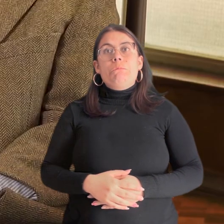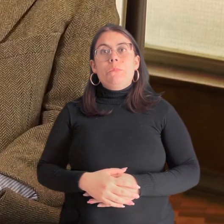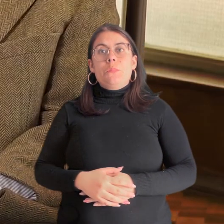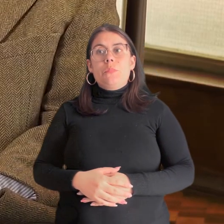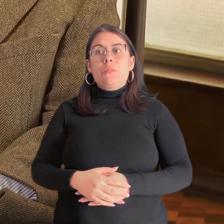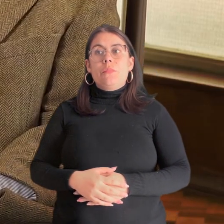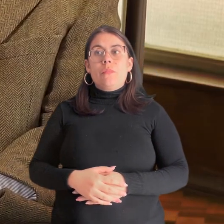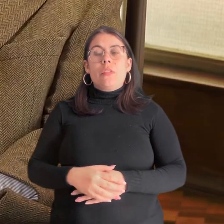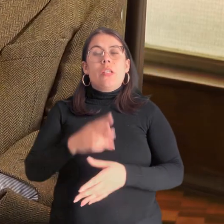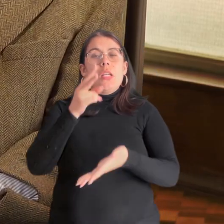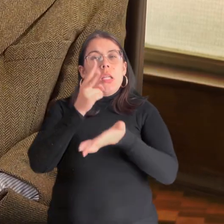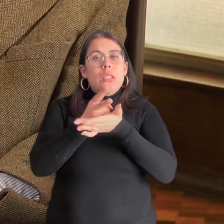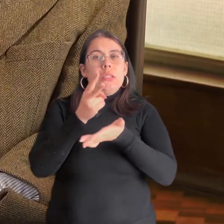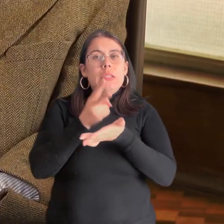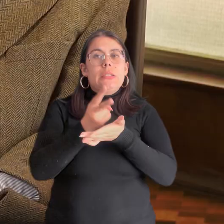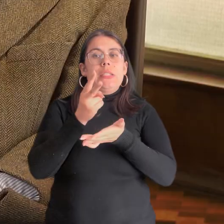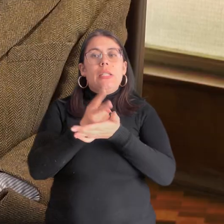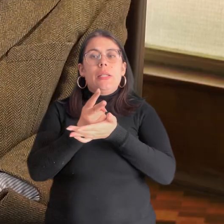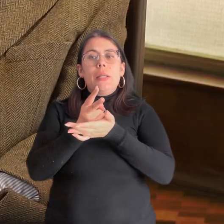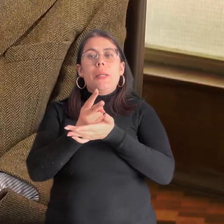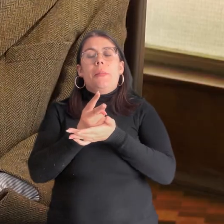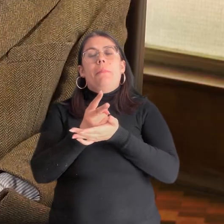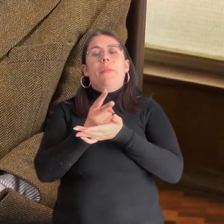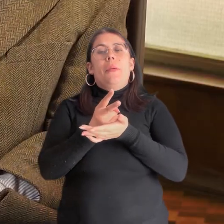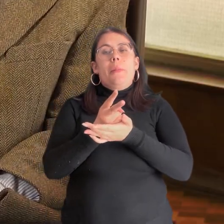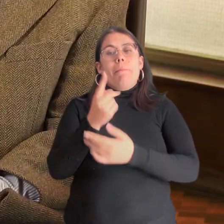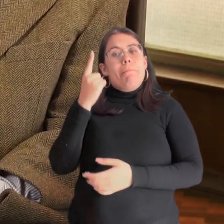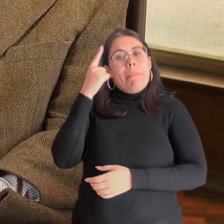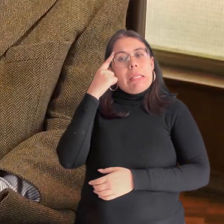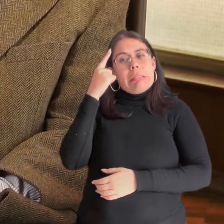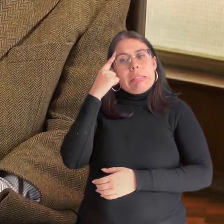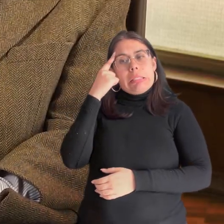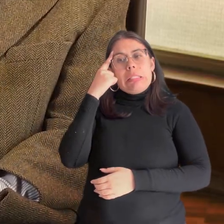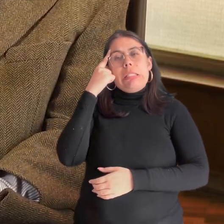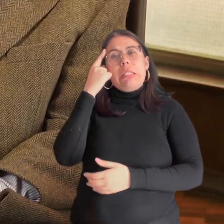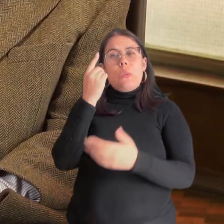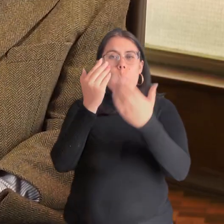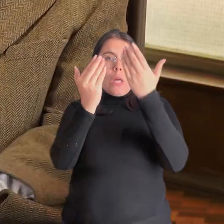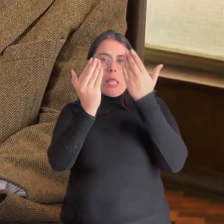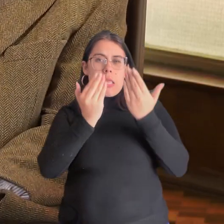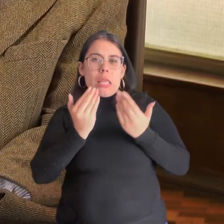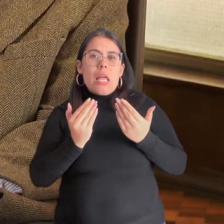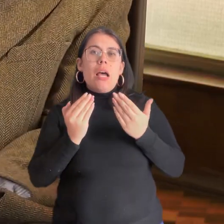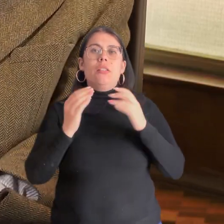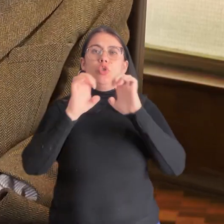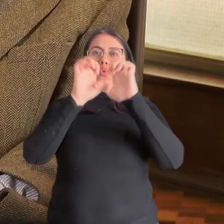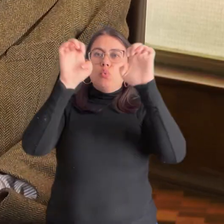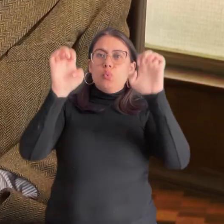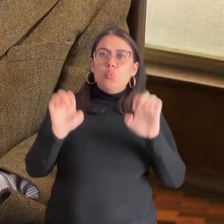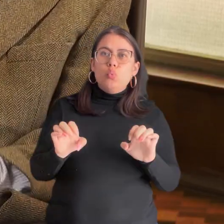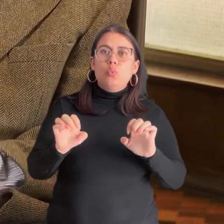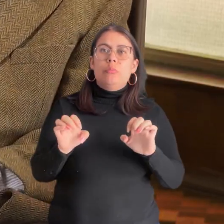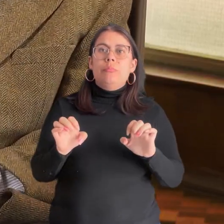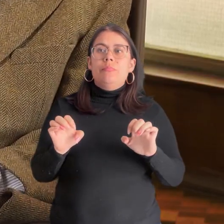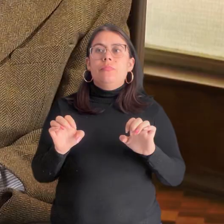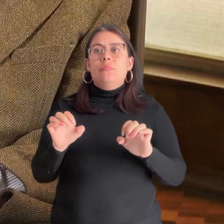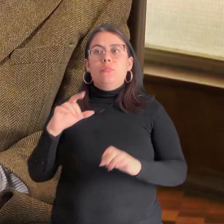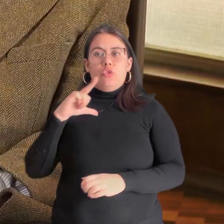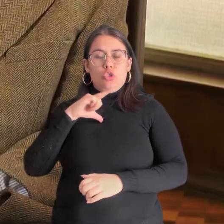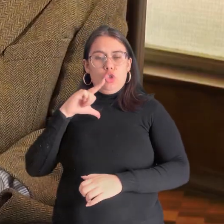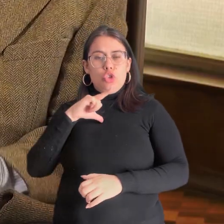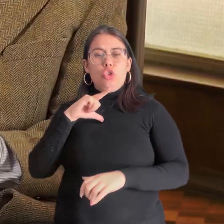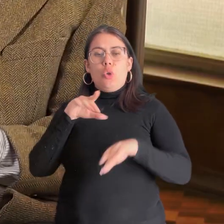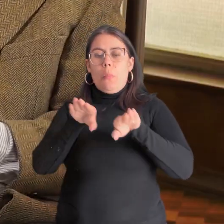foram sempre mais ou menos mantendo essa análise, essa estrutura, ou seja, havia um